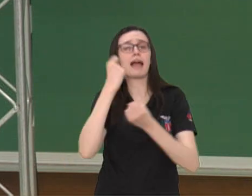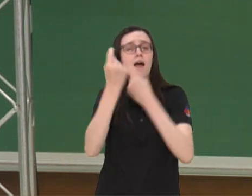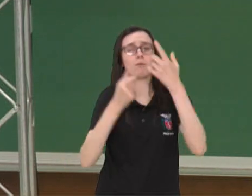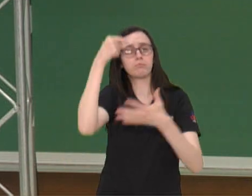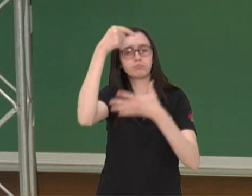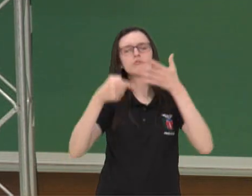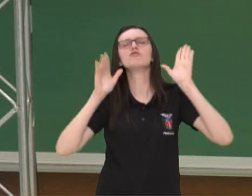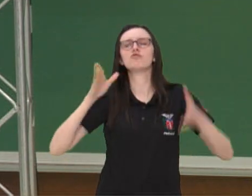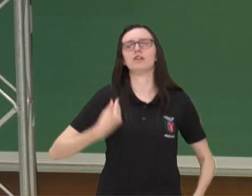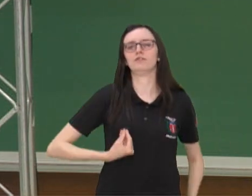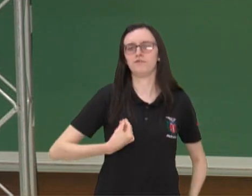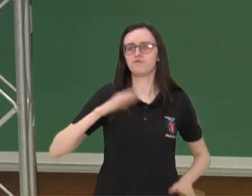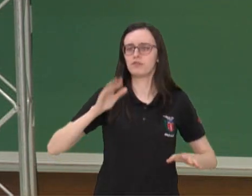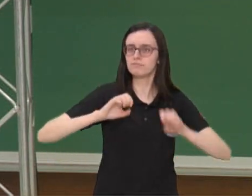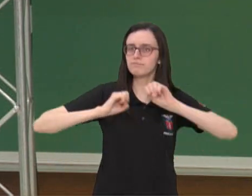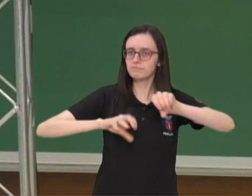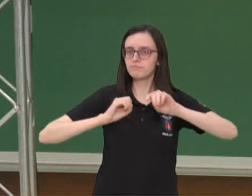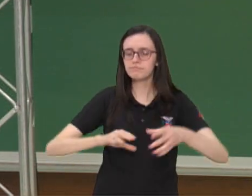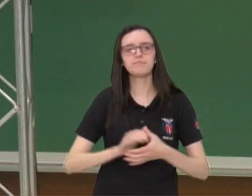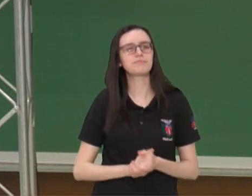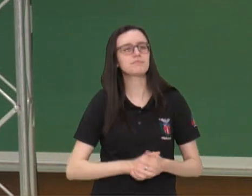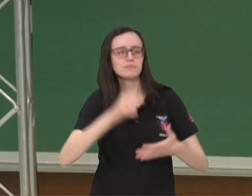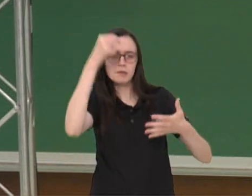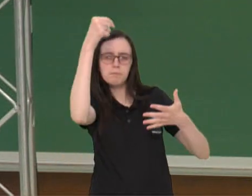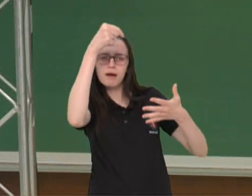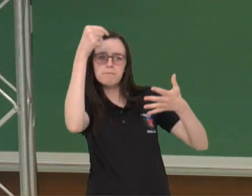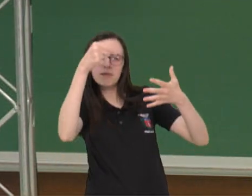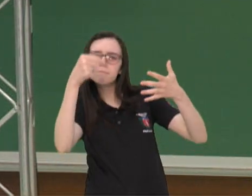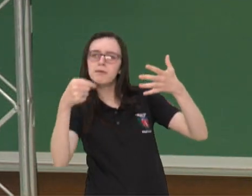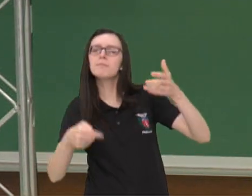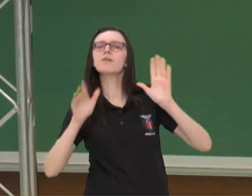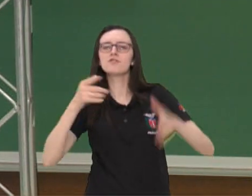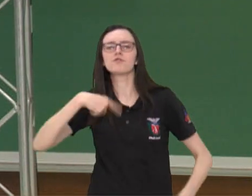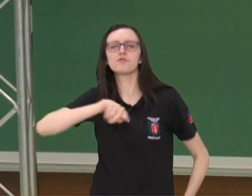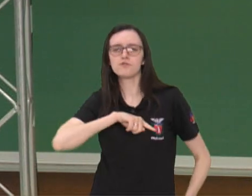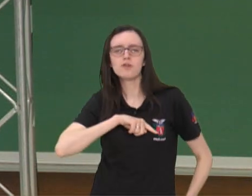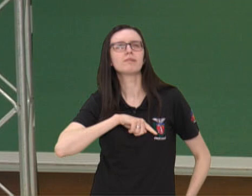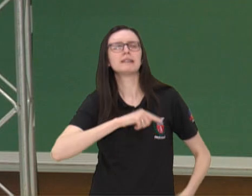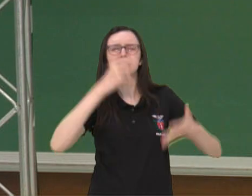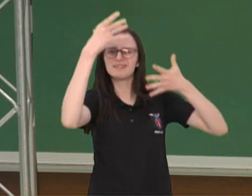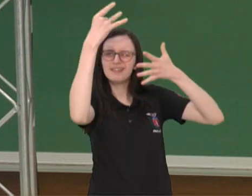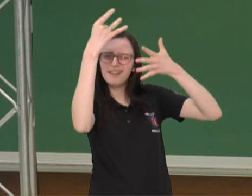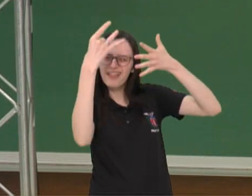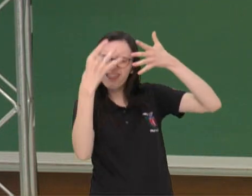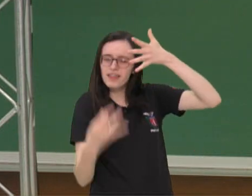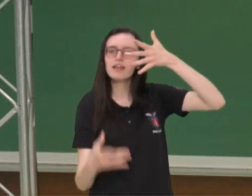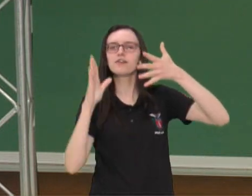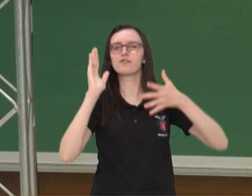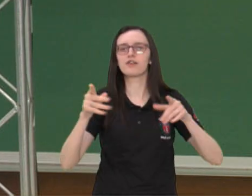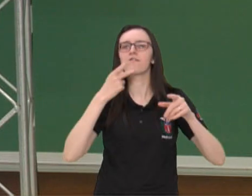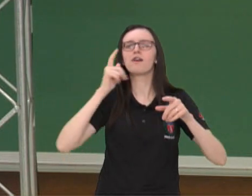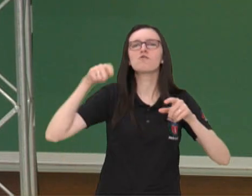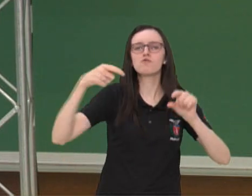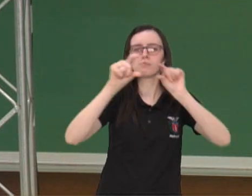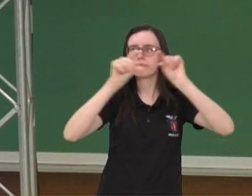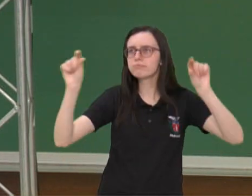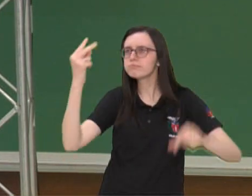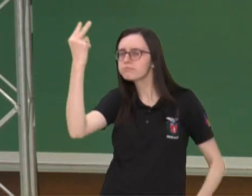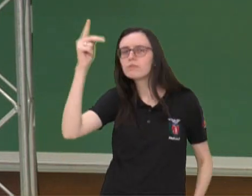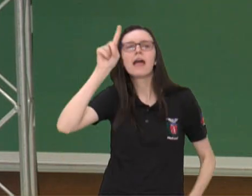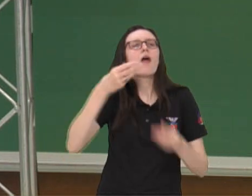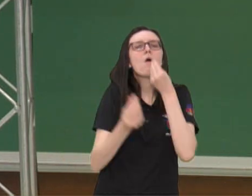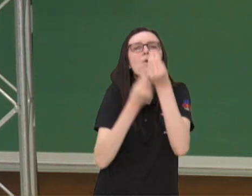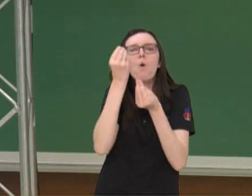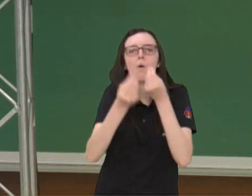assuntos que já foram abordados, todos os itens, nós varremos todos os itens já da função quadrática, desde lei de